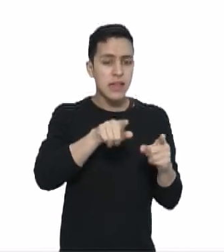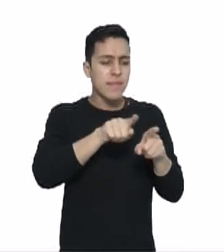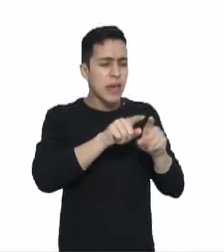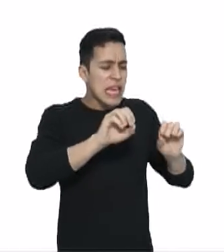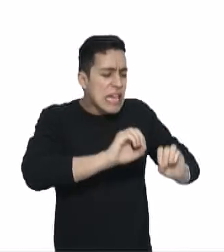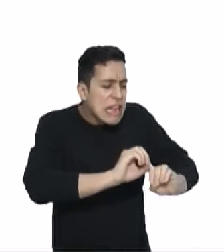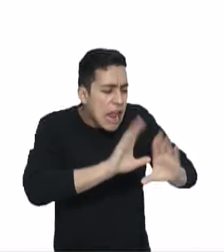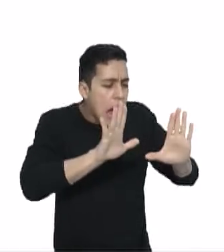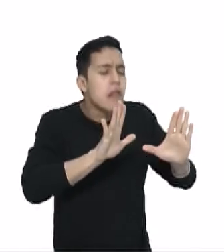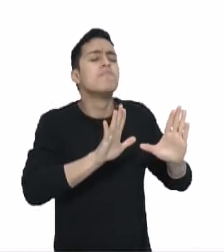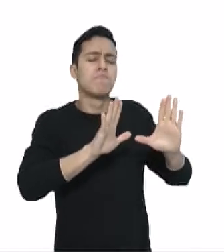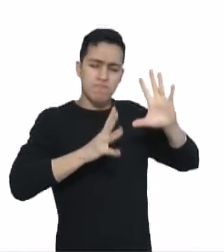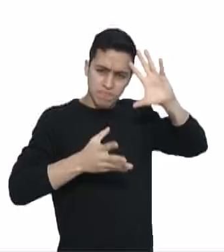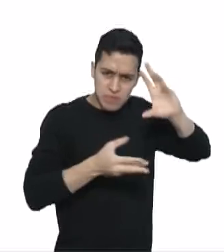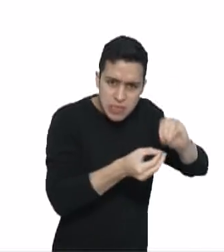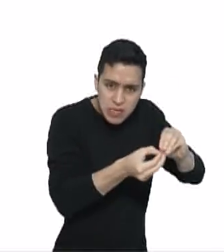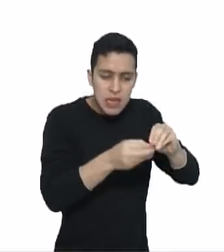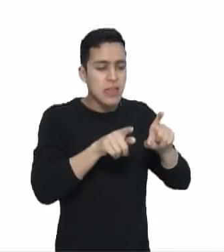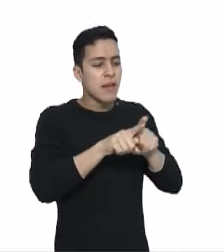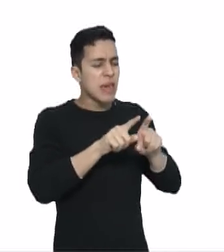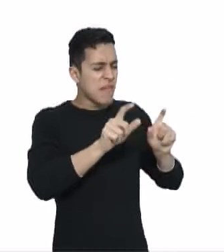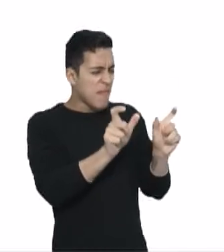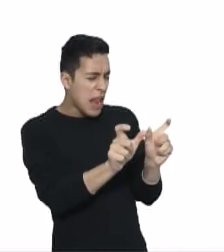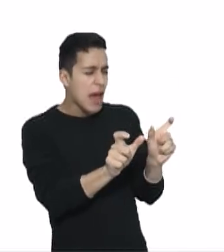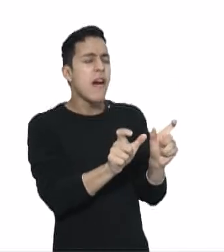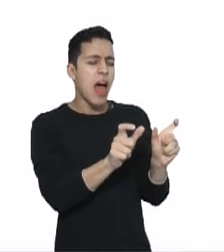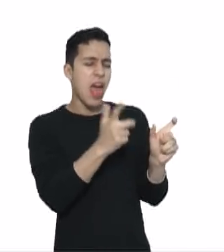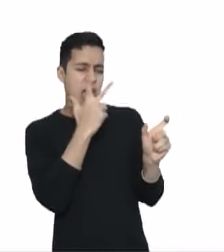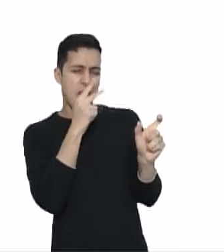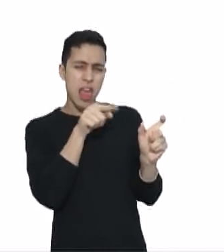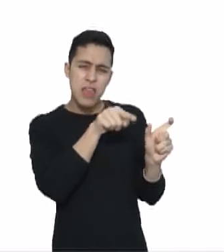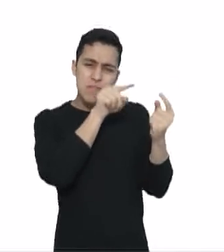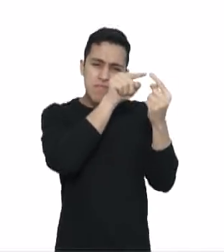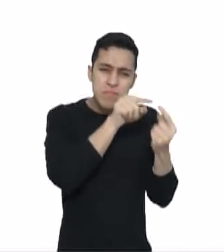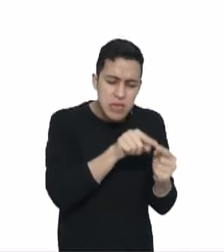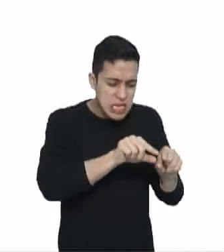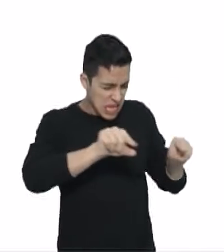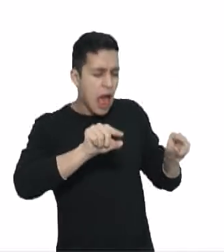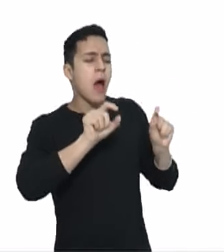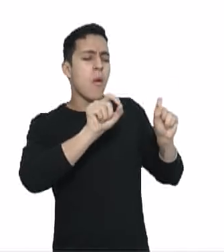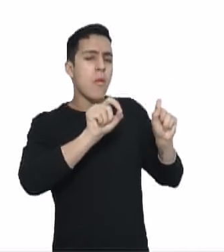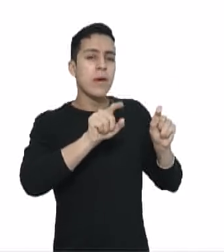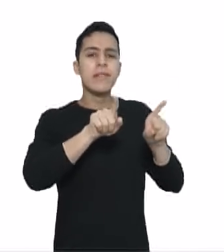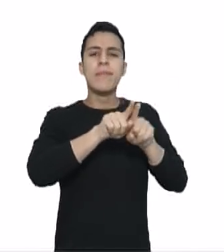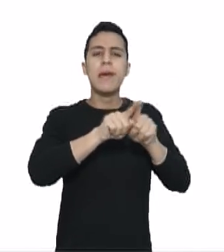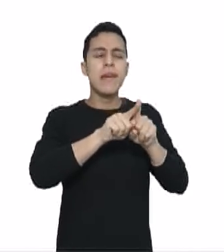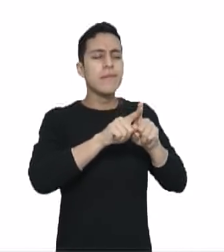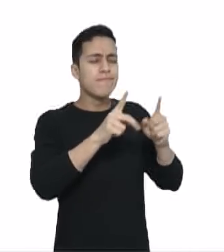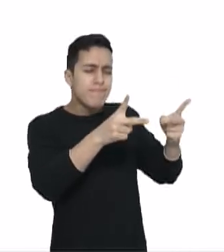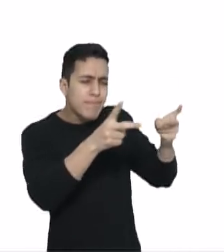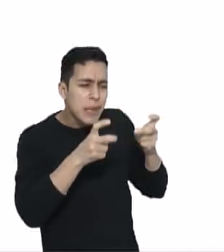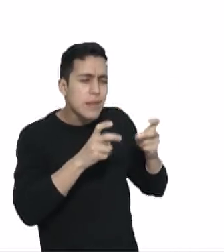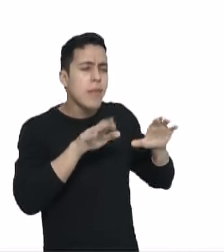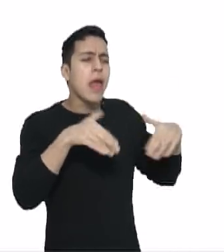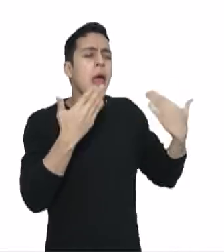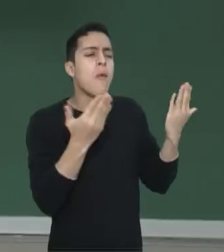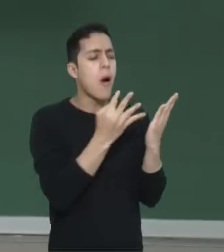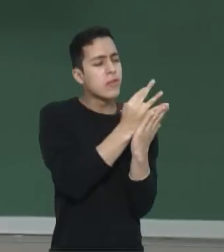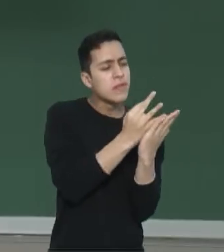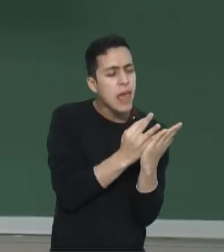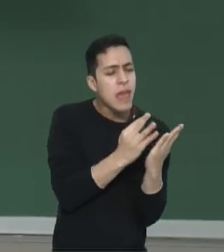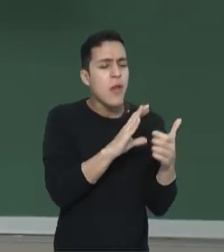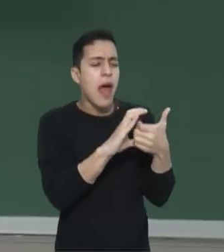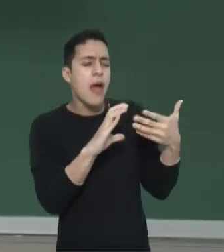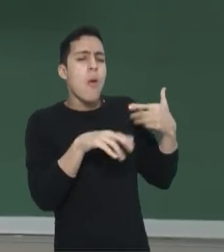explícitas, inferir o sentido de palavras ou expressões, reconhecer as características do gênero. Como eu